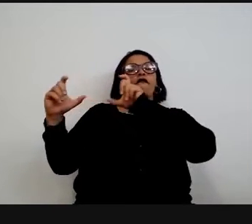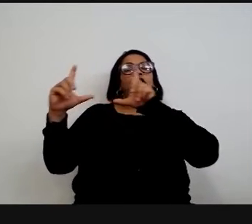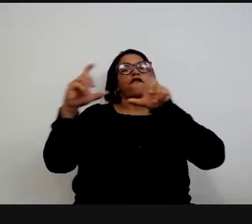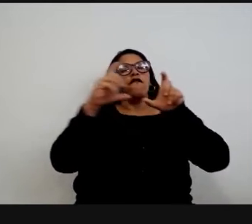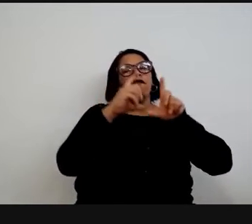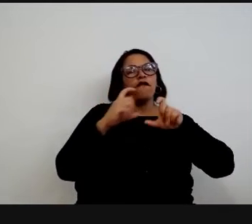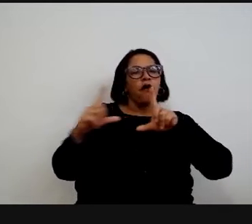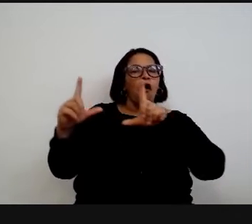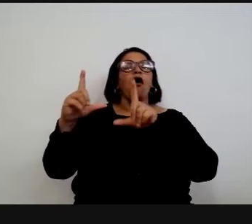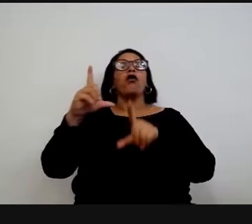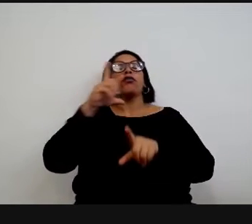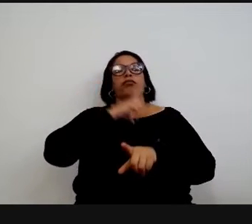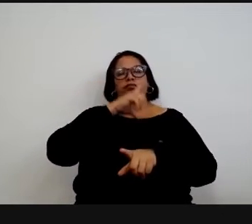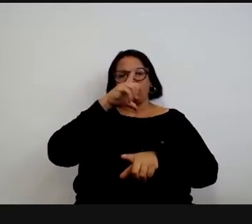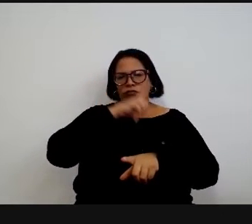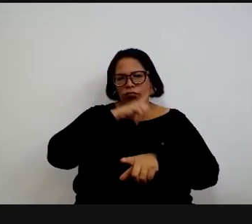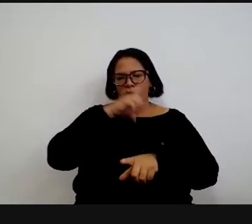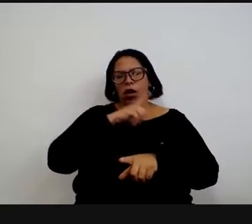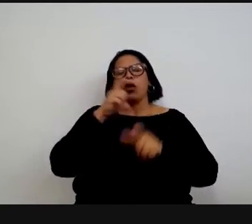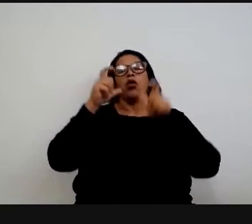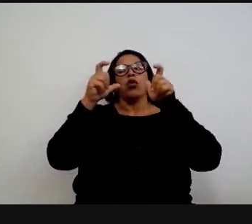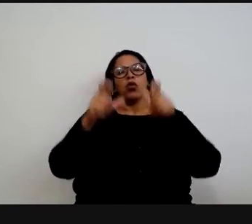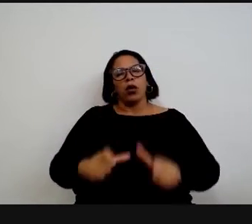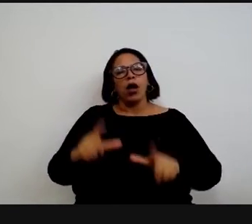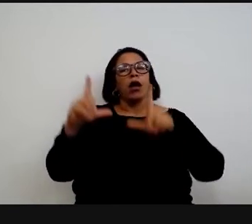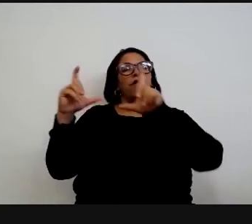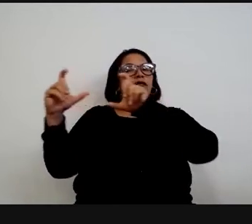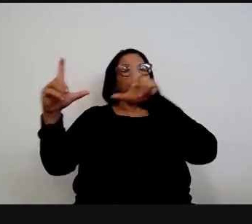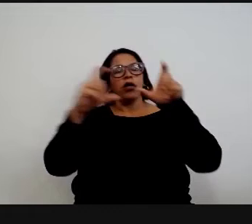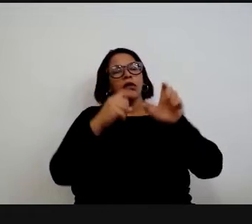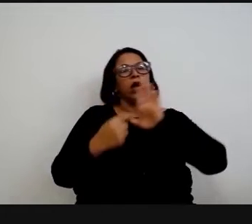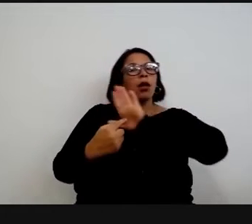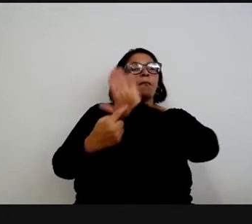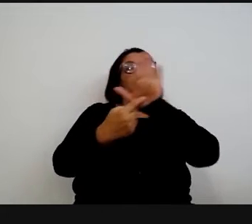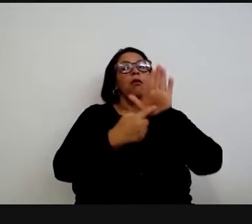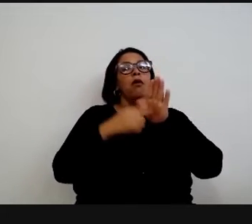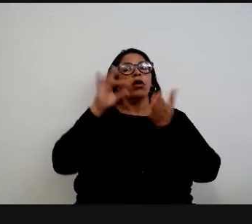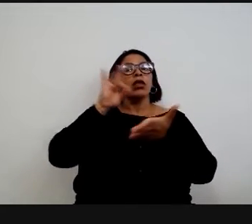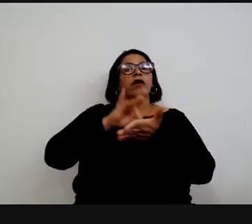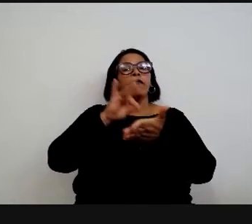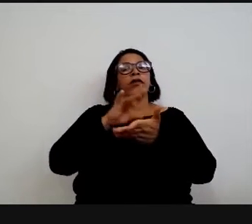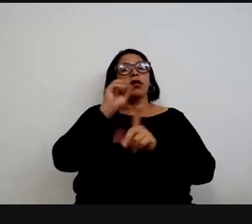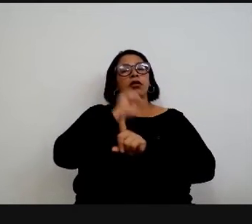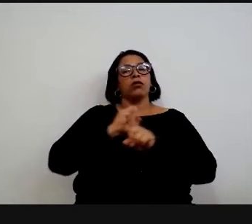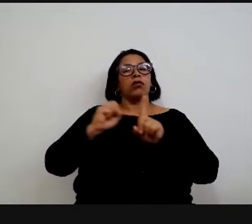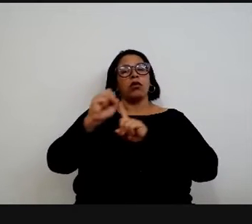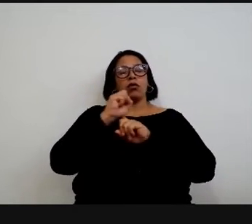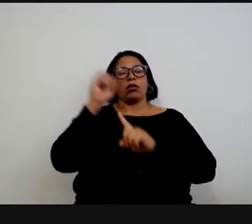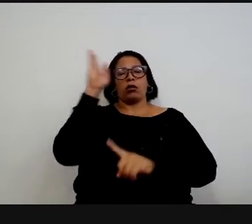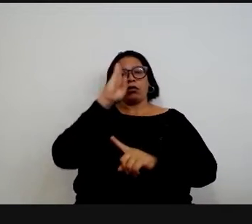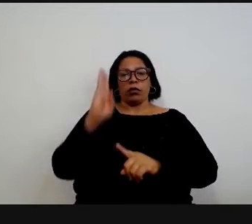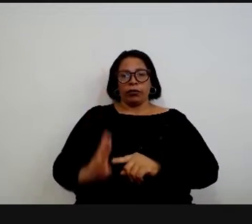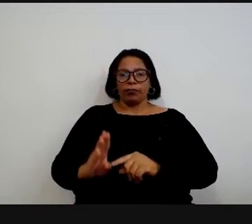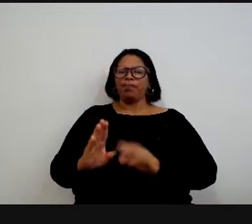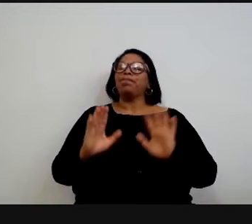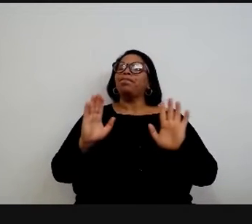fotográficas, há uma exposição montada lá, também fotográfica, que mostra a realidade social do Brasil, né? Então, o que é que a gente